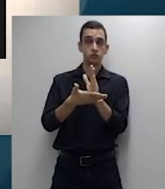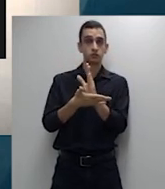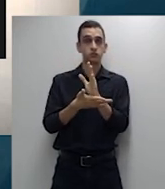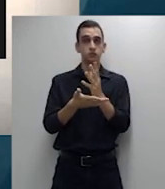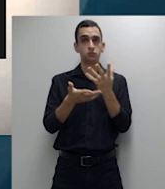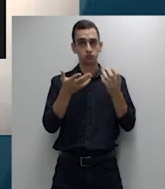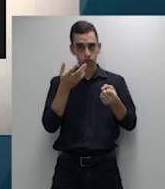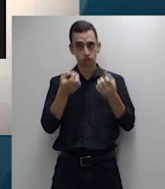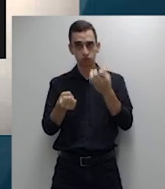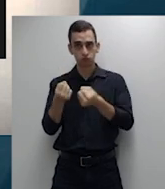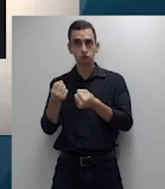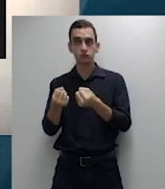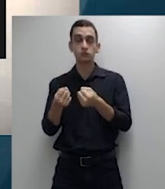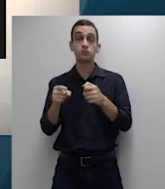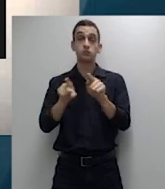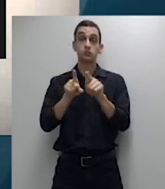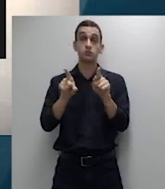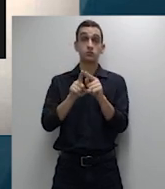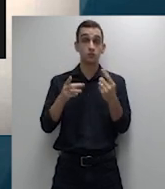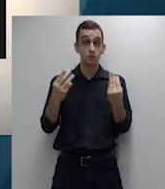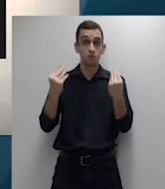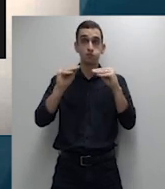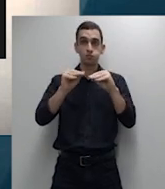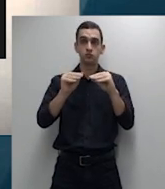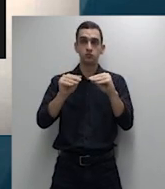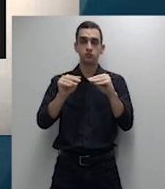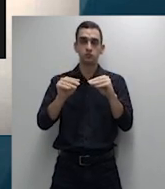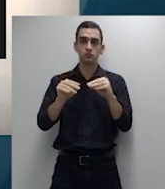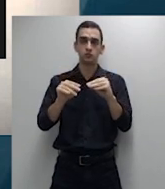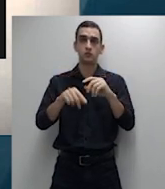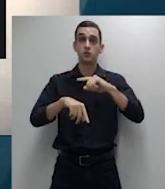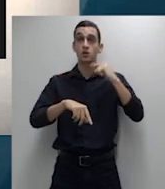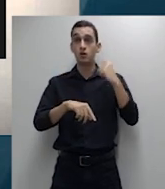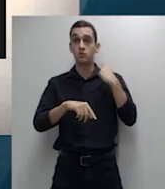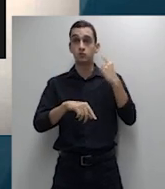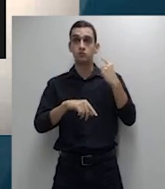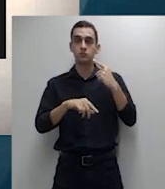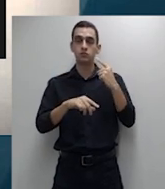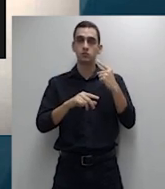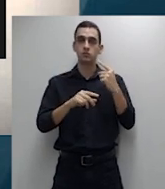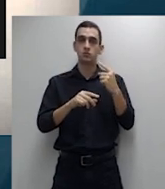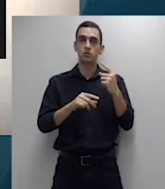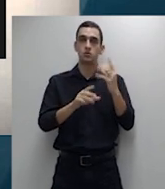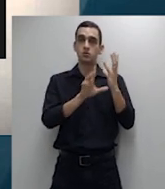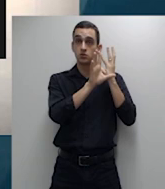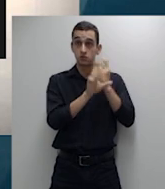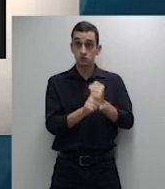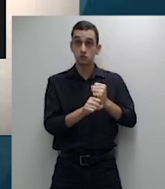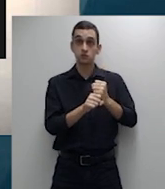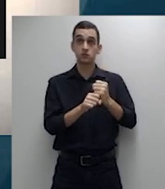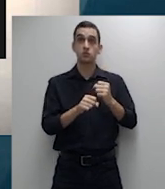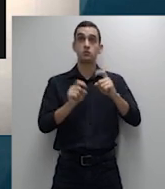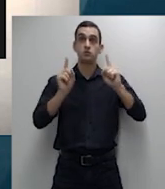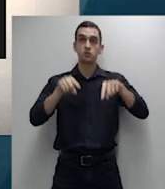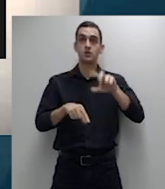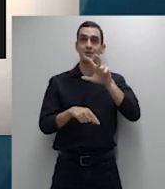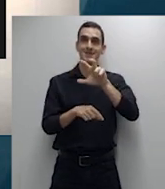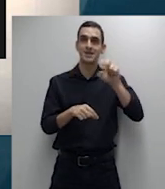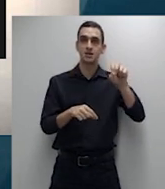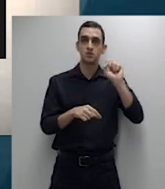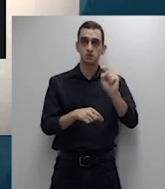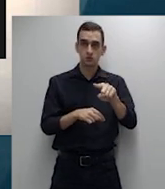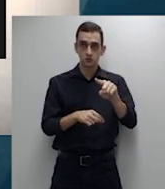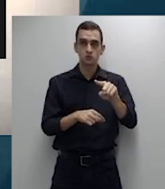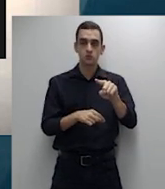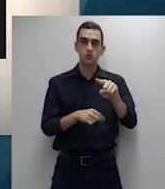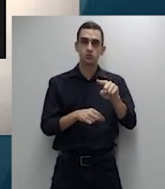e fixar a verba honorária em 500 mil por R o